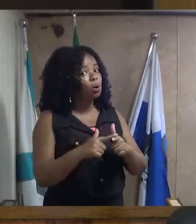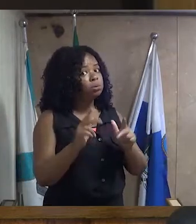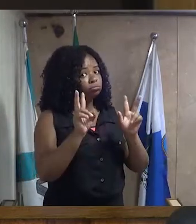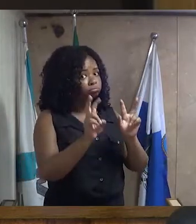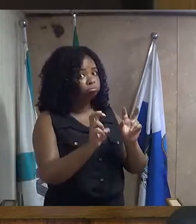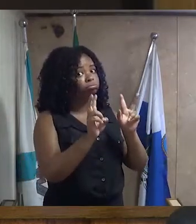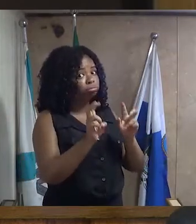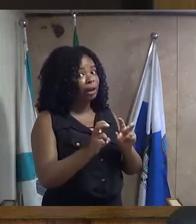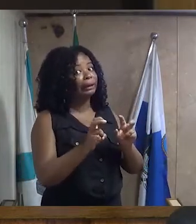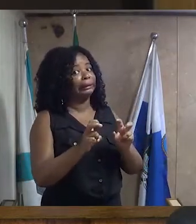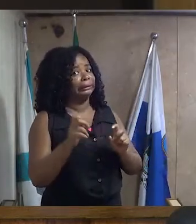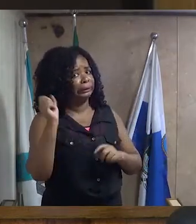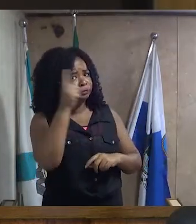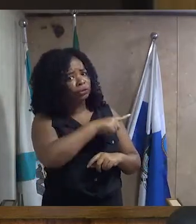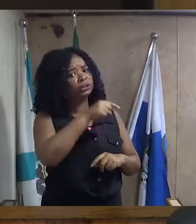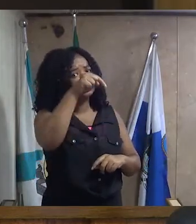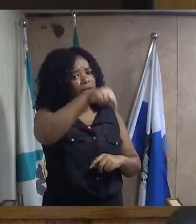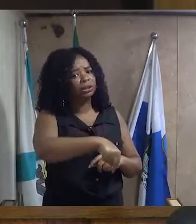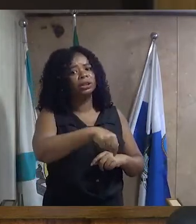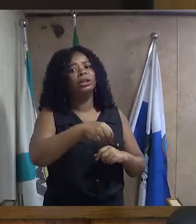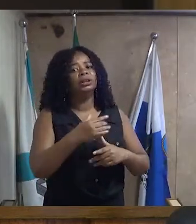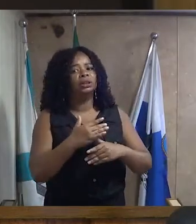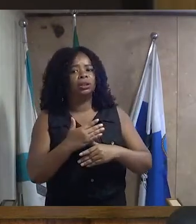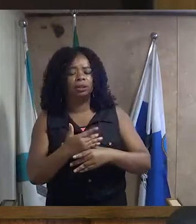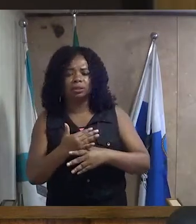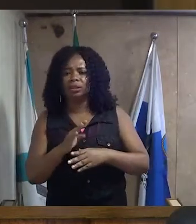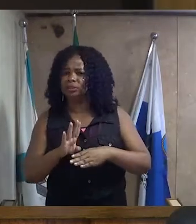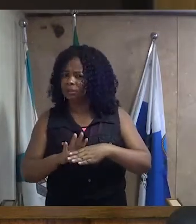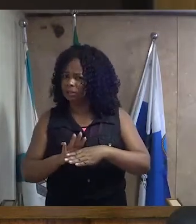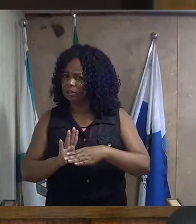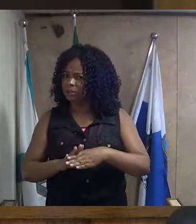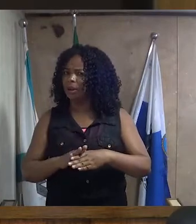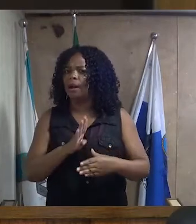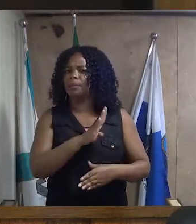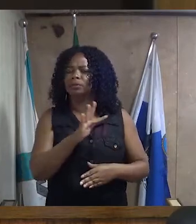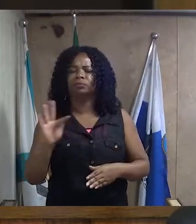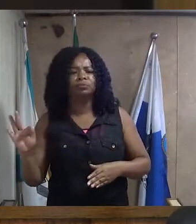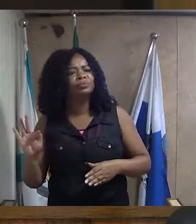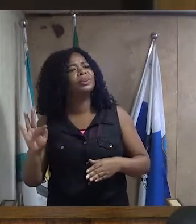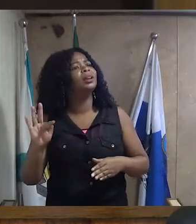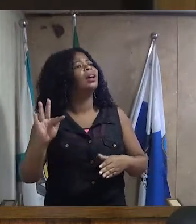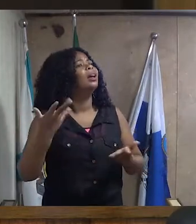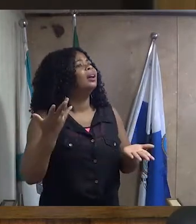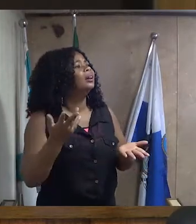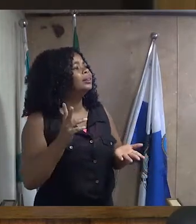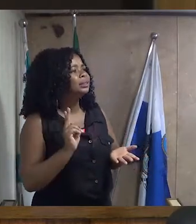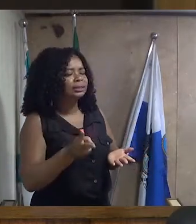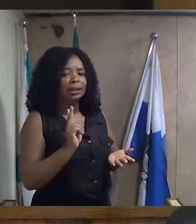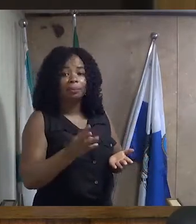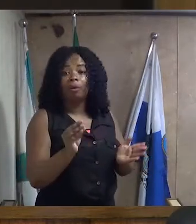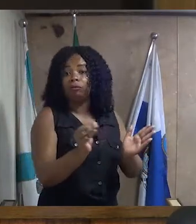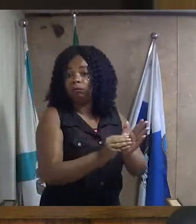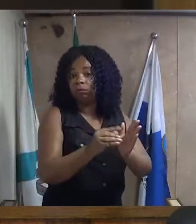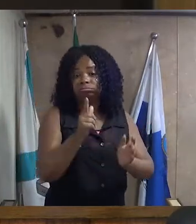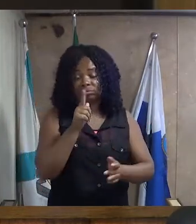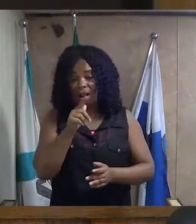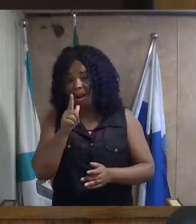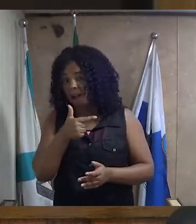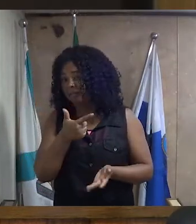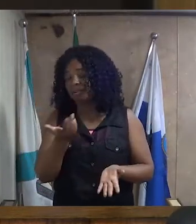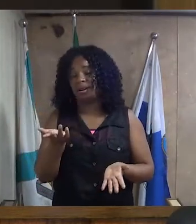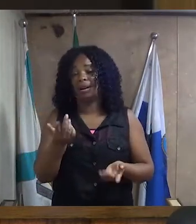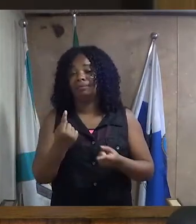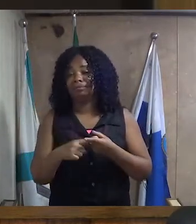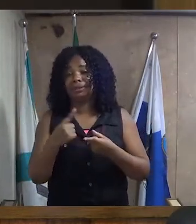realmente crônico na nossa cidade, na Baixada Fluminense, que é a falta da água, descaso da cidade com